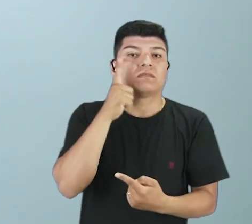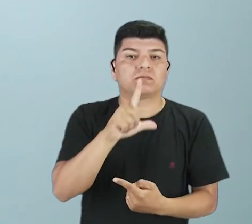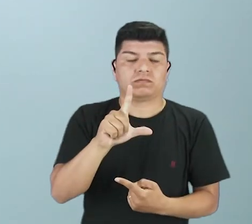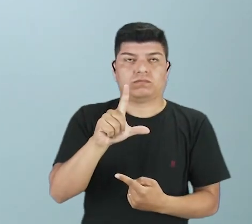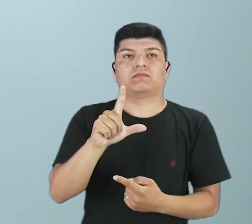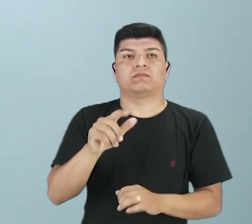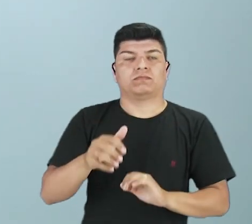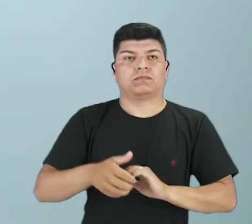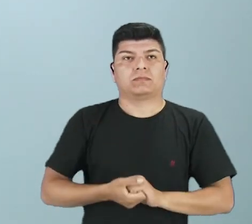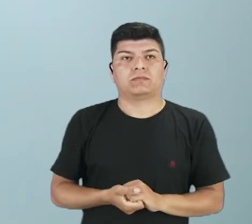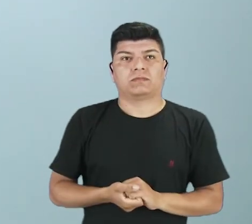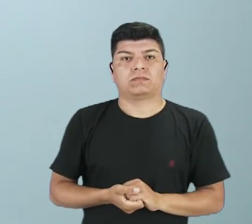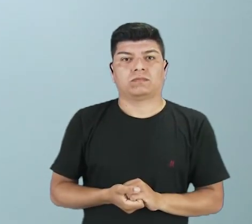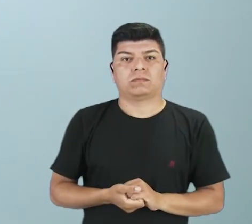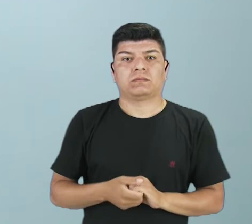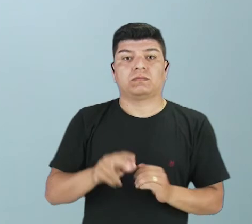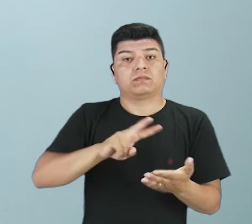consigam